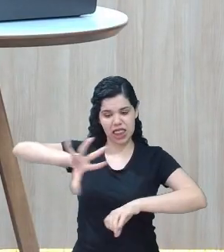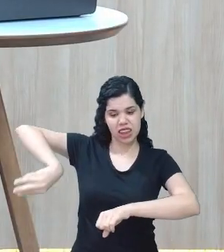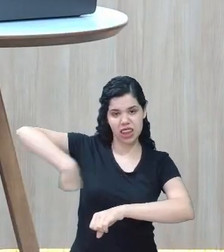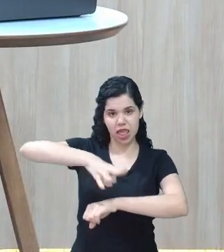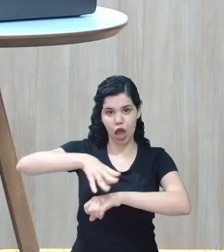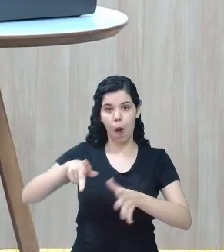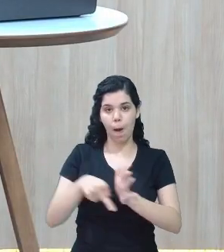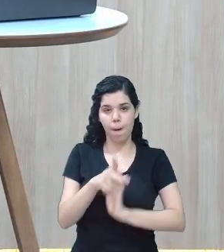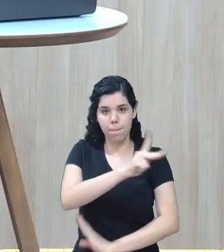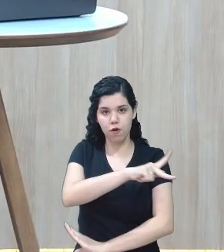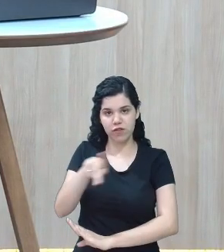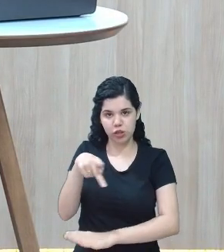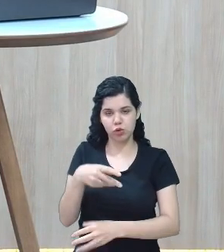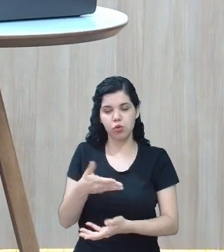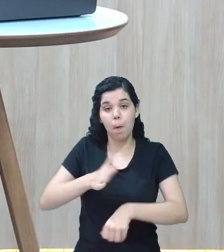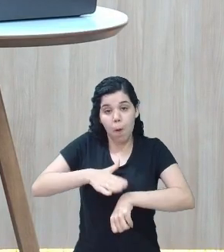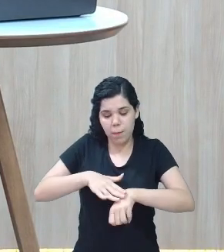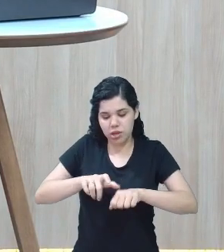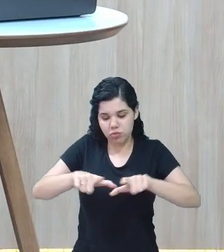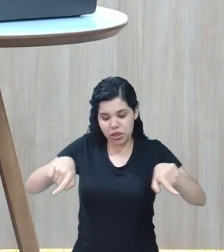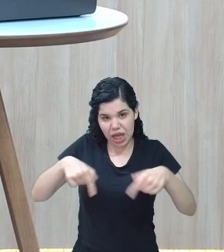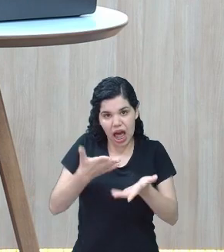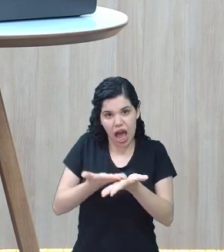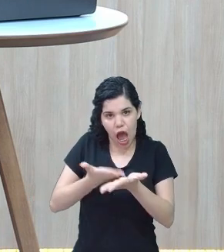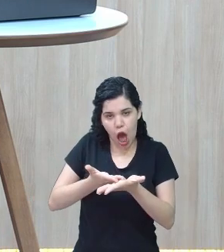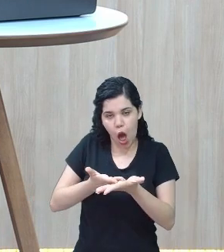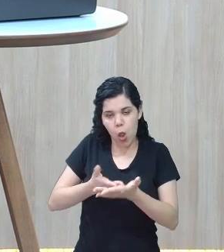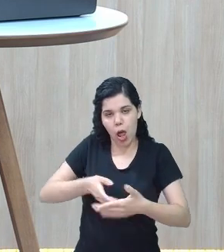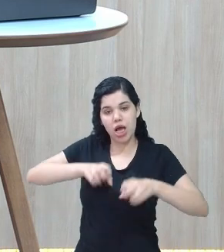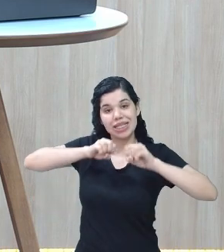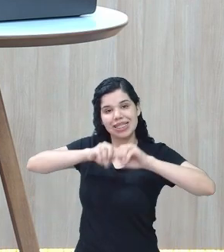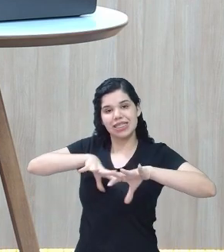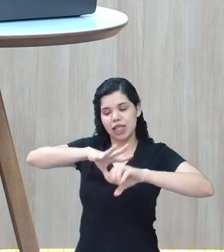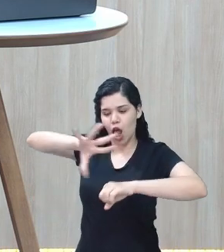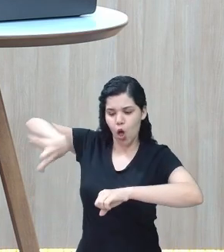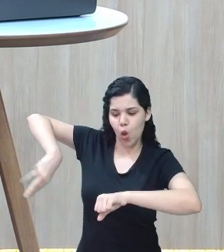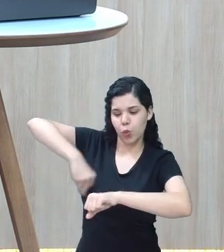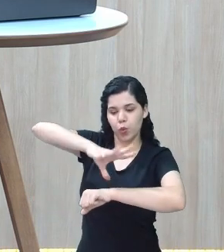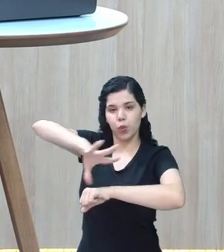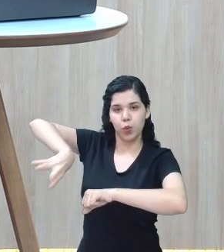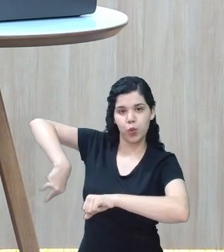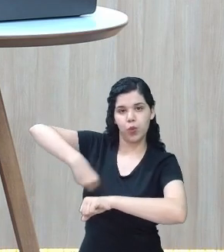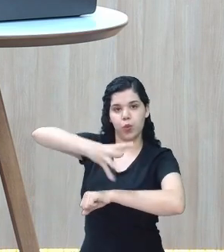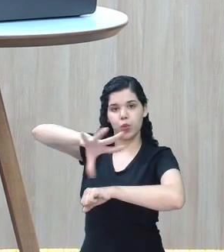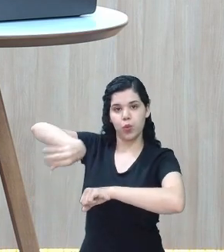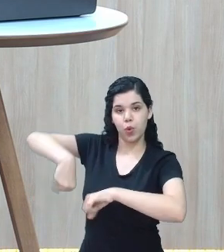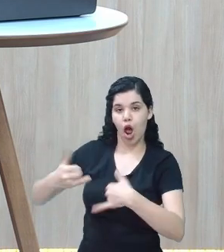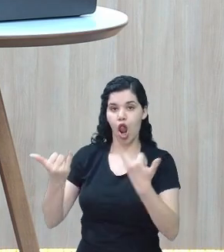professor, através da sua aula e de atividades, vai levar todas essas